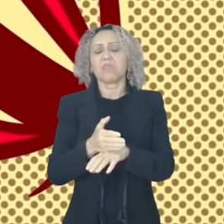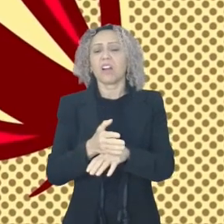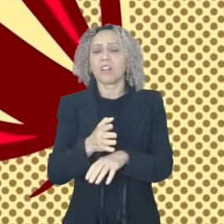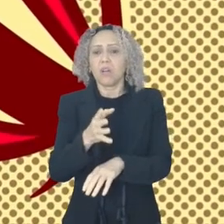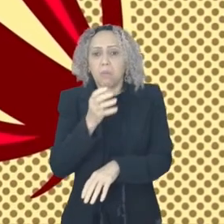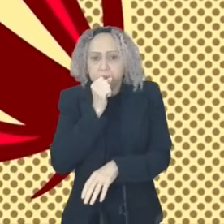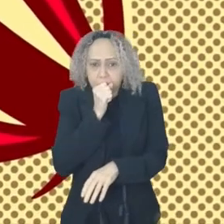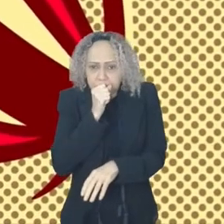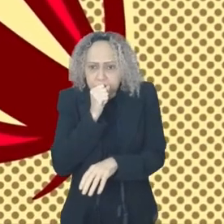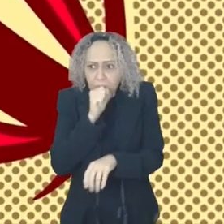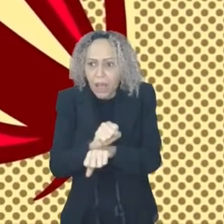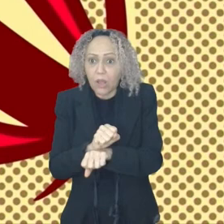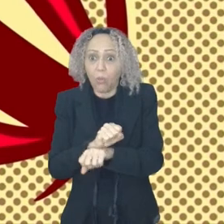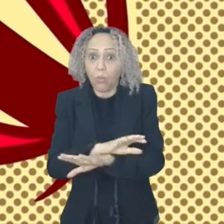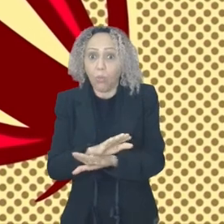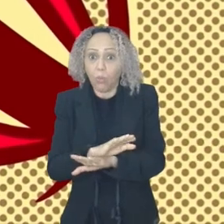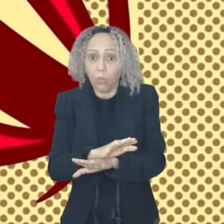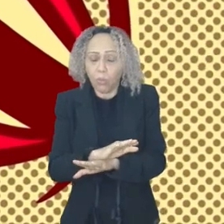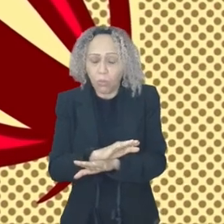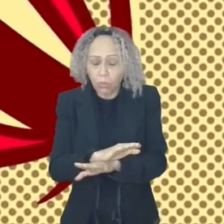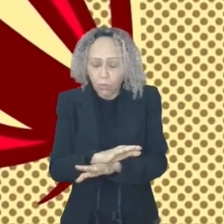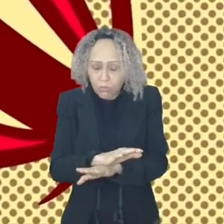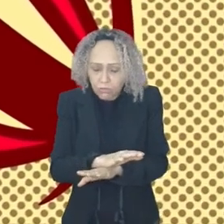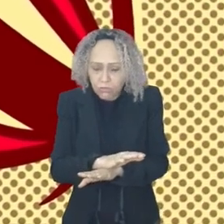agora eu vou falar.